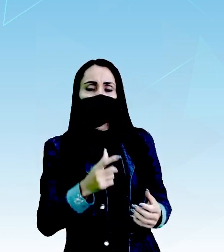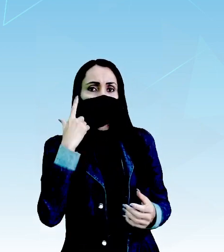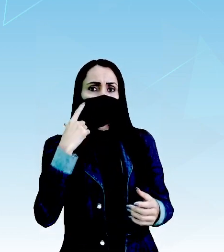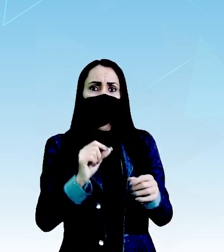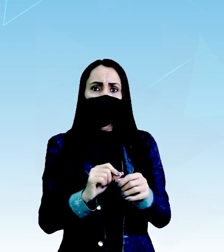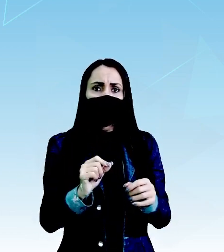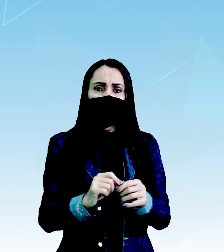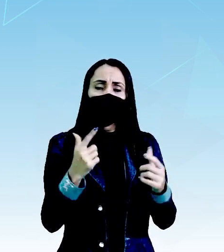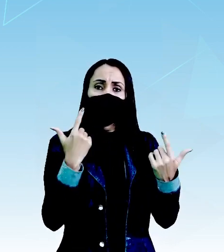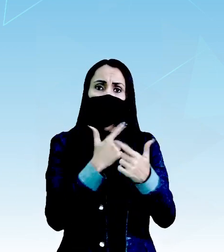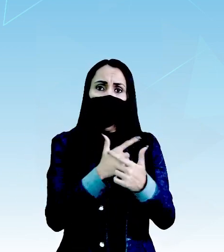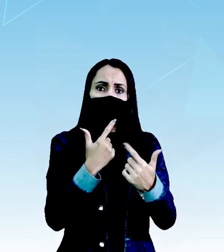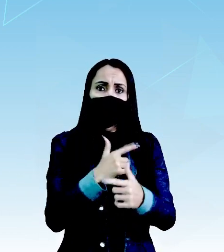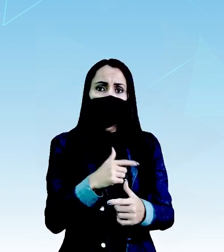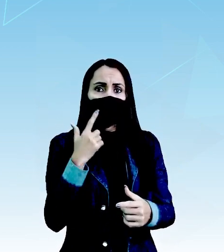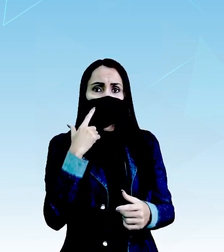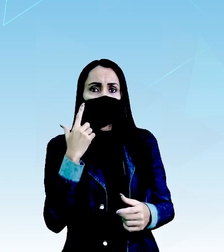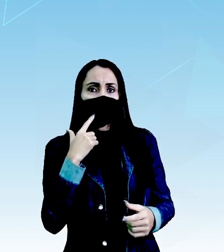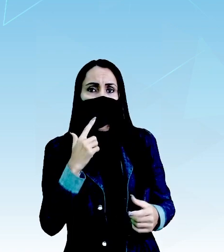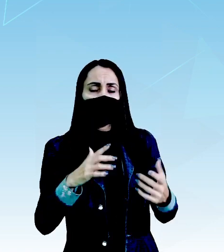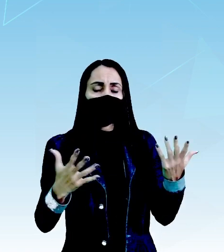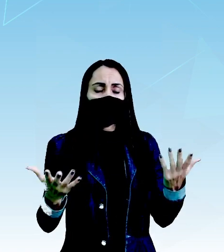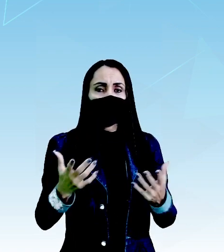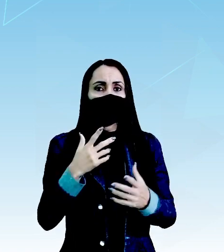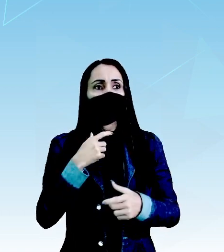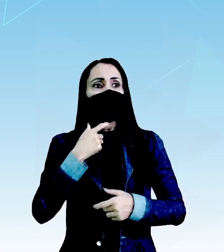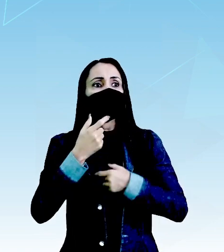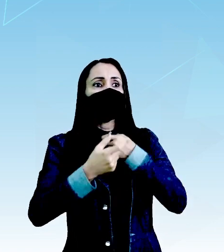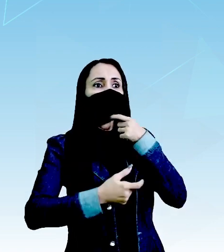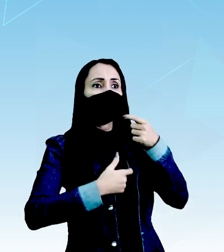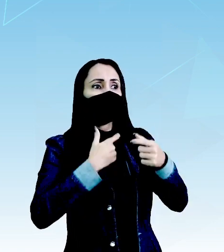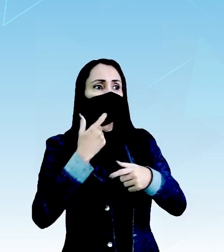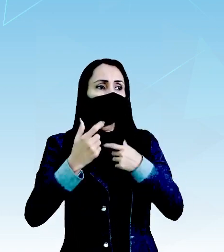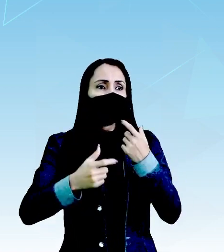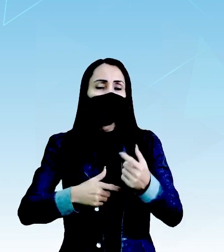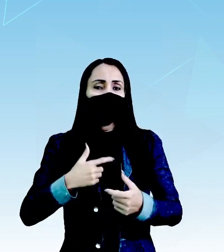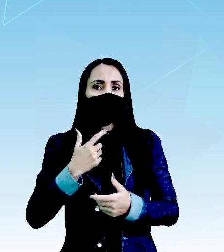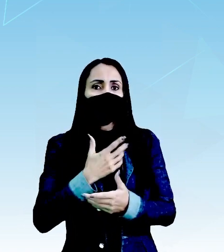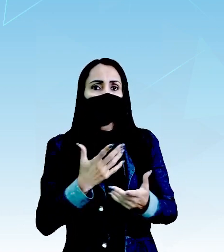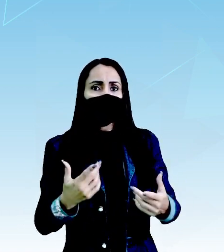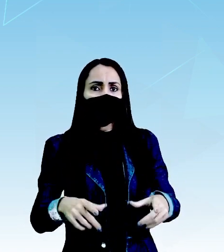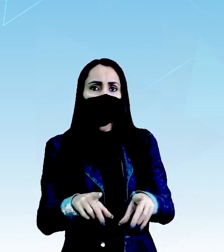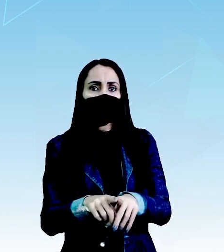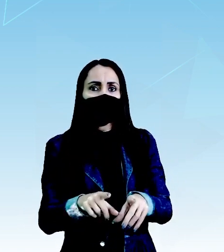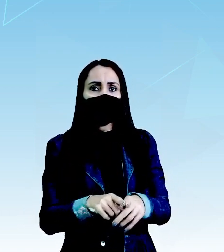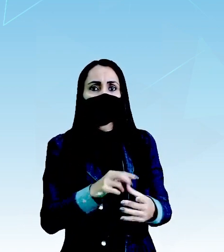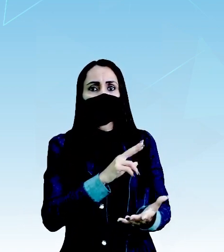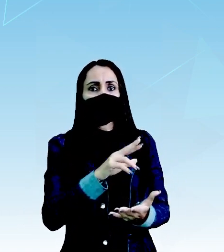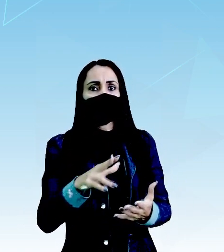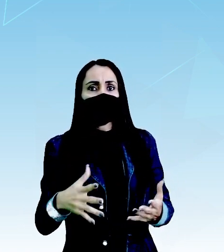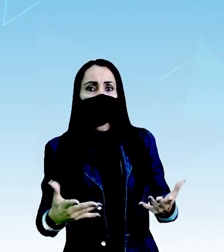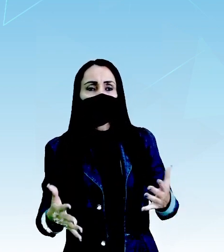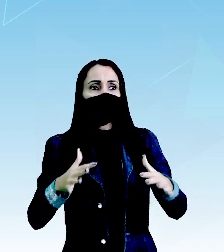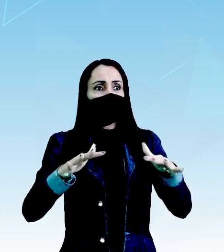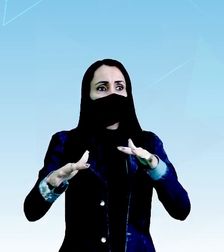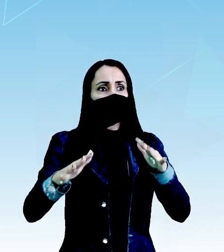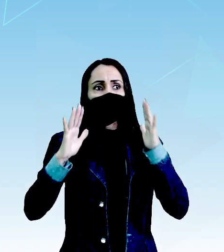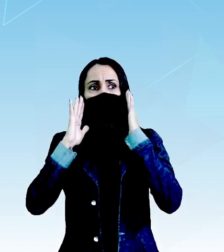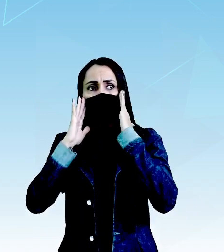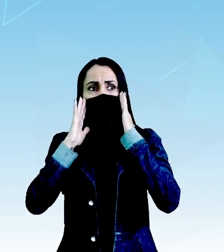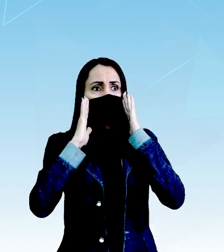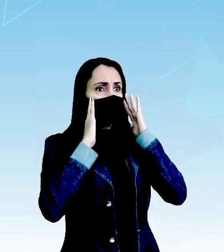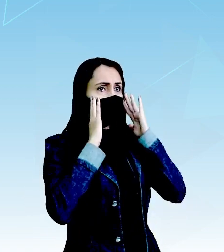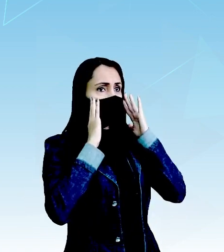comédia, ele entende os gestos, o tom de voz, os meneios, os balanços da cabeça, dos